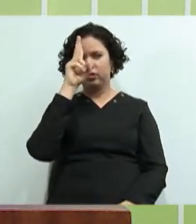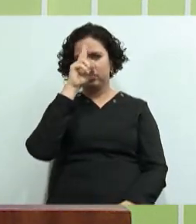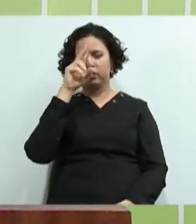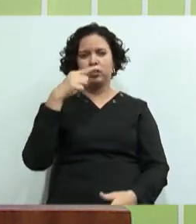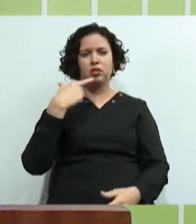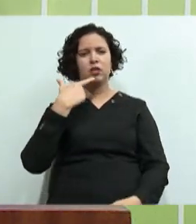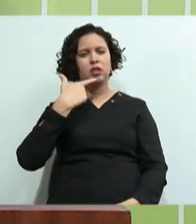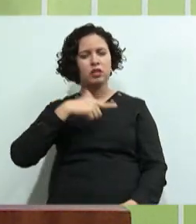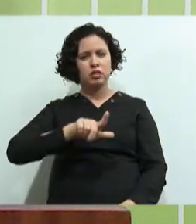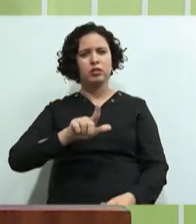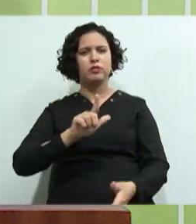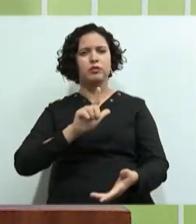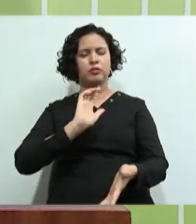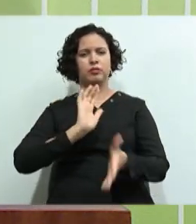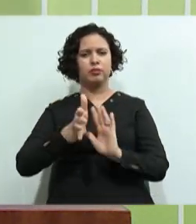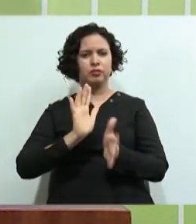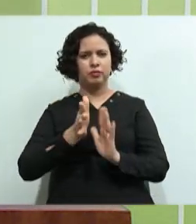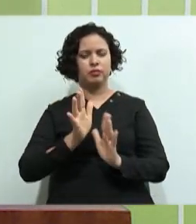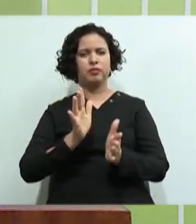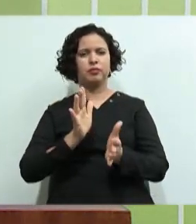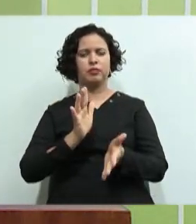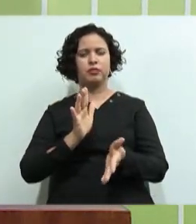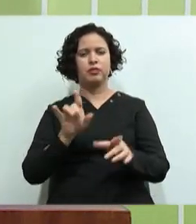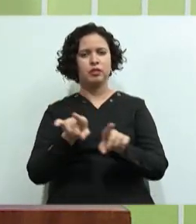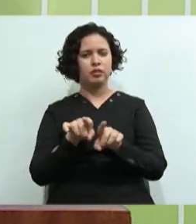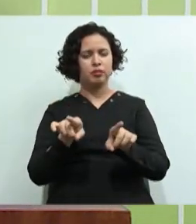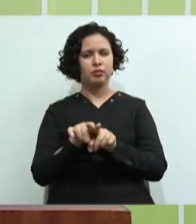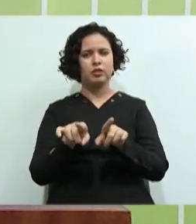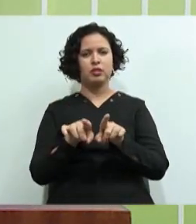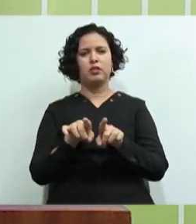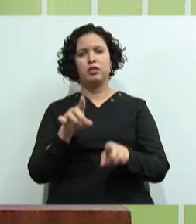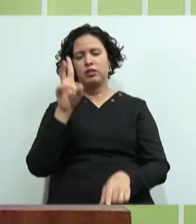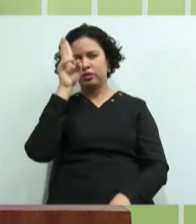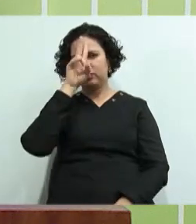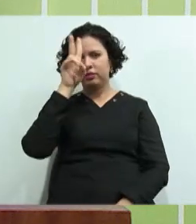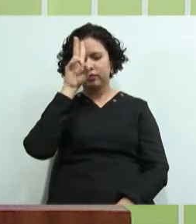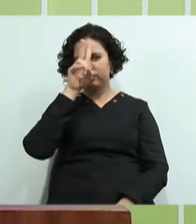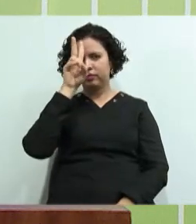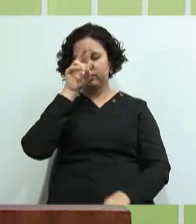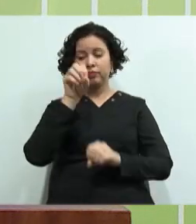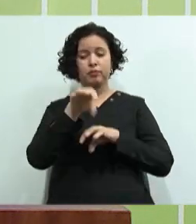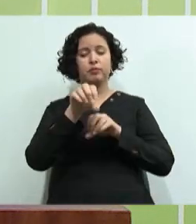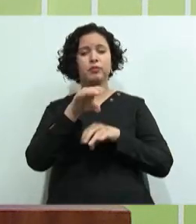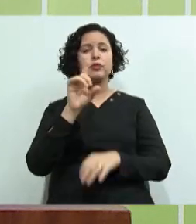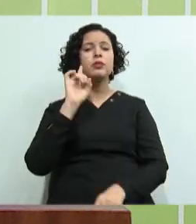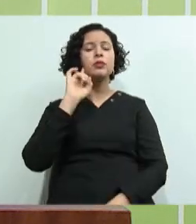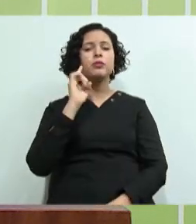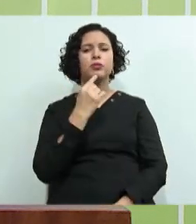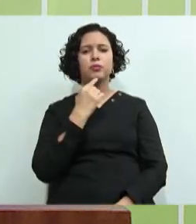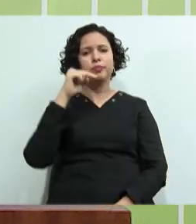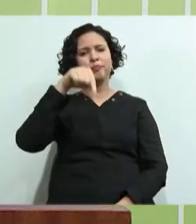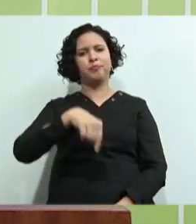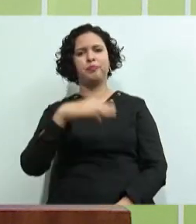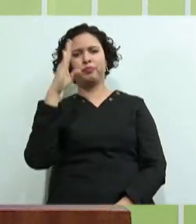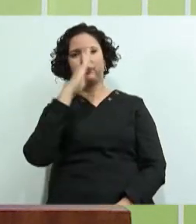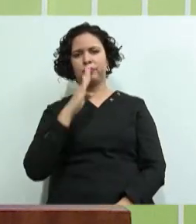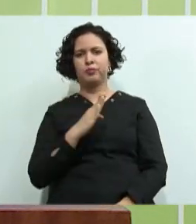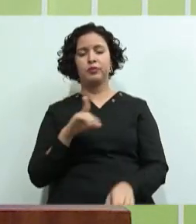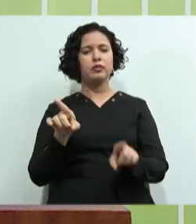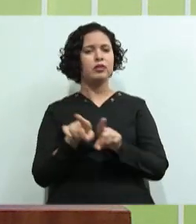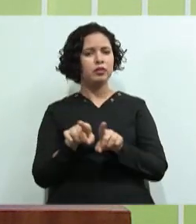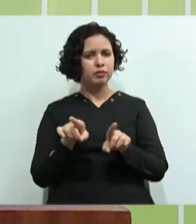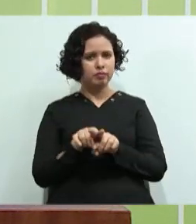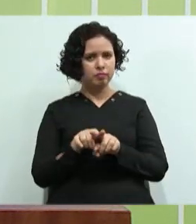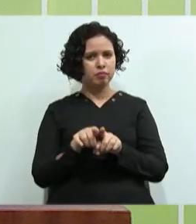A história Da Libras Da educação Dos surdos No Brasil Como que se deu Tá certo? Inclusive Gente